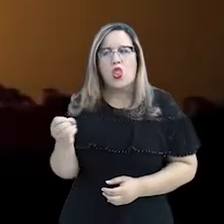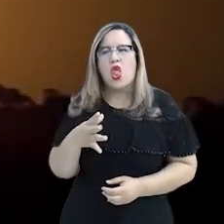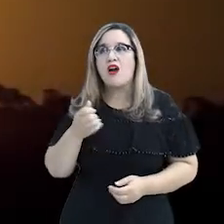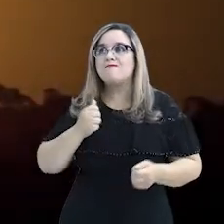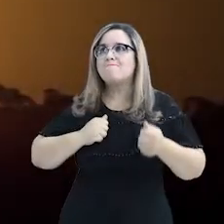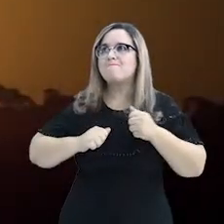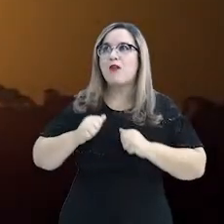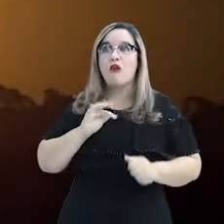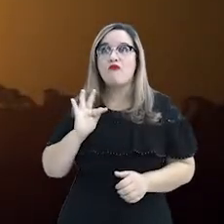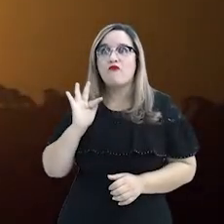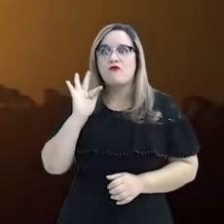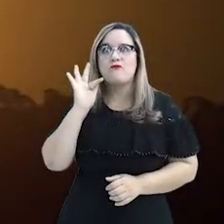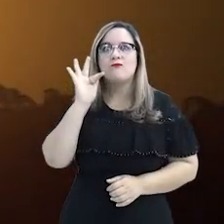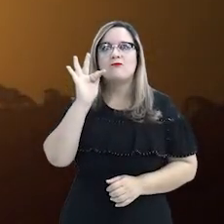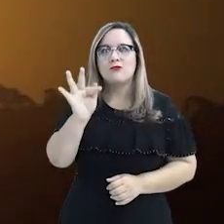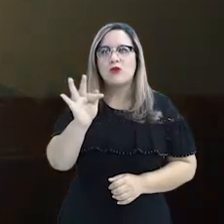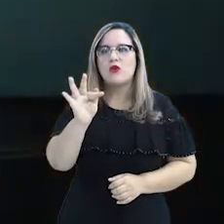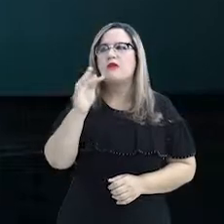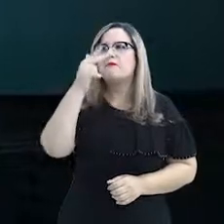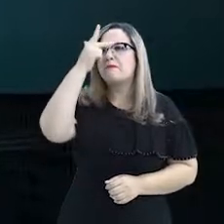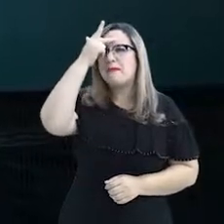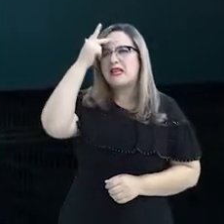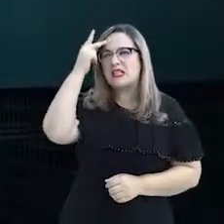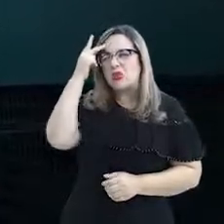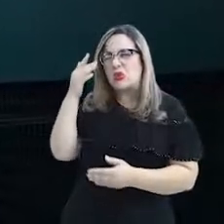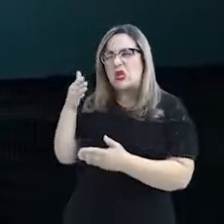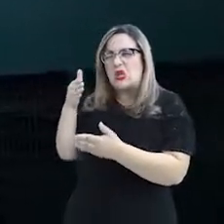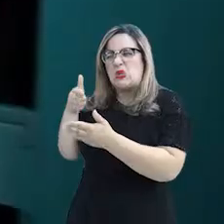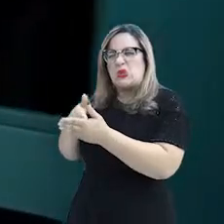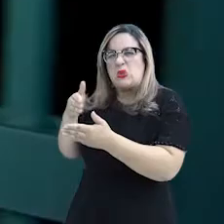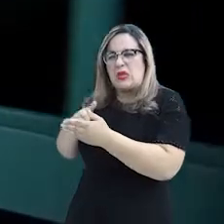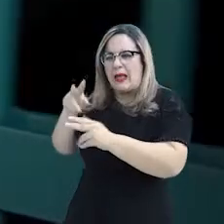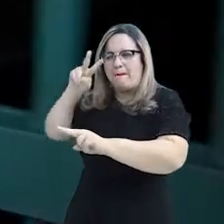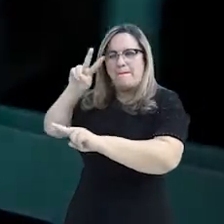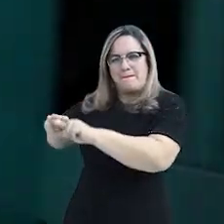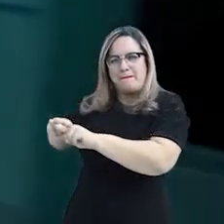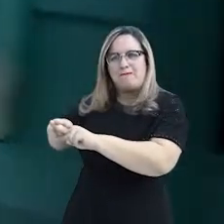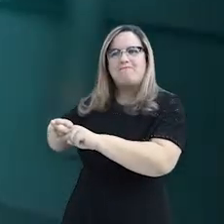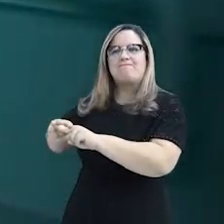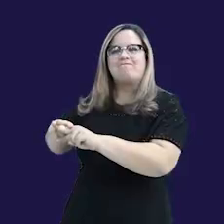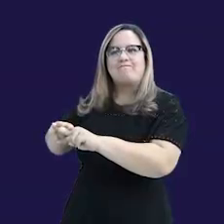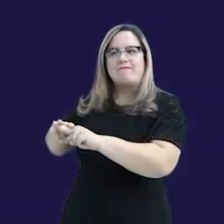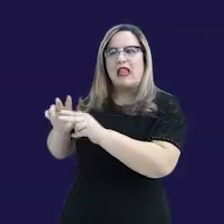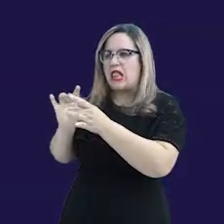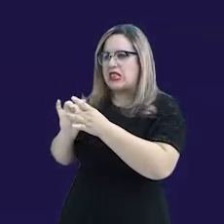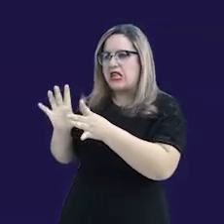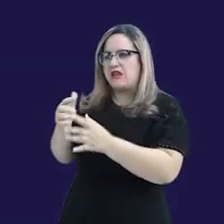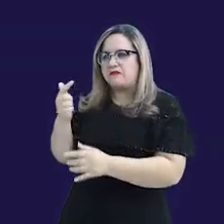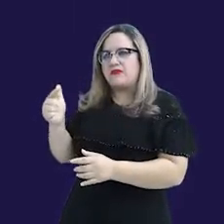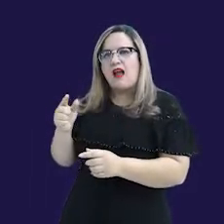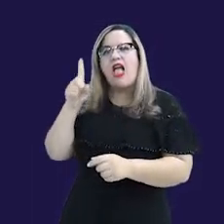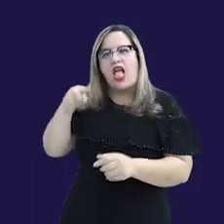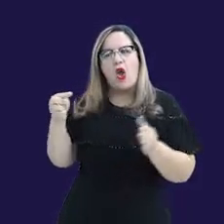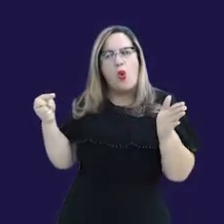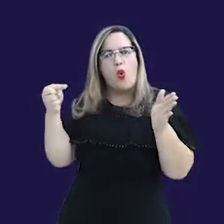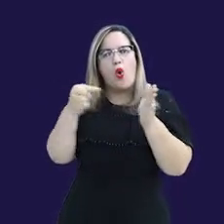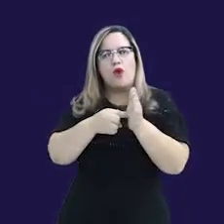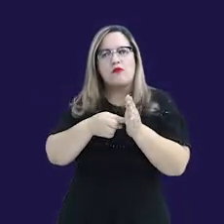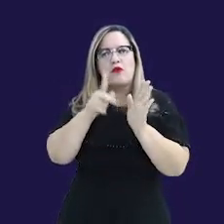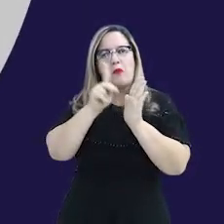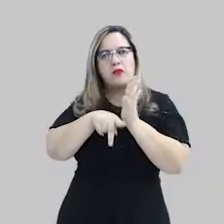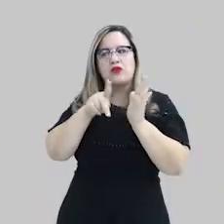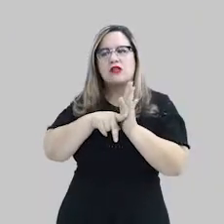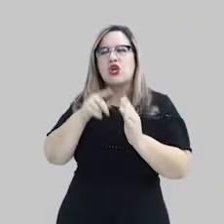uma nova perspectiva de futuro para quem está privado de liberdade. Este é o objetivo do